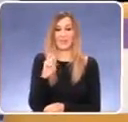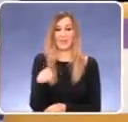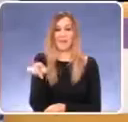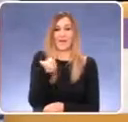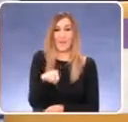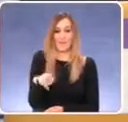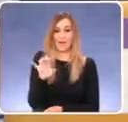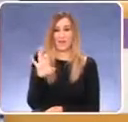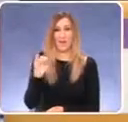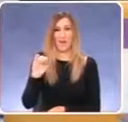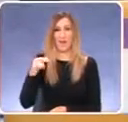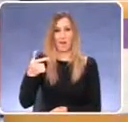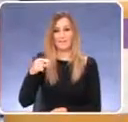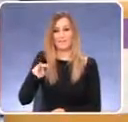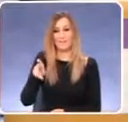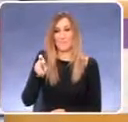portugalassorrir@hotmail.com.